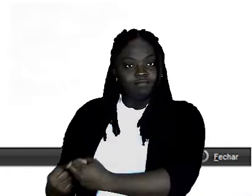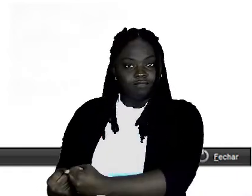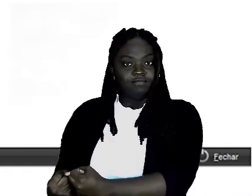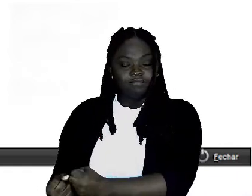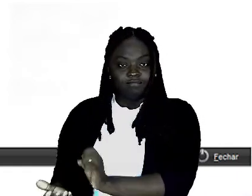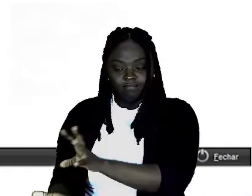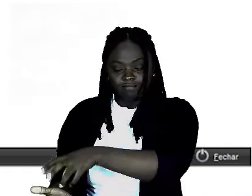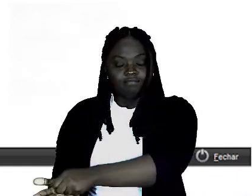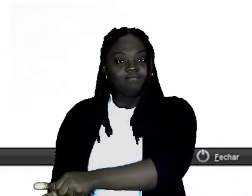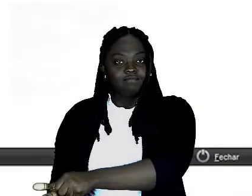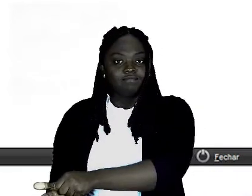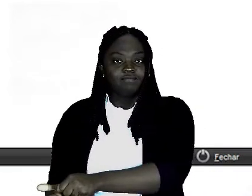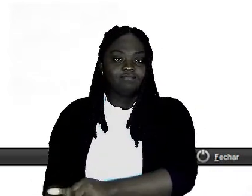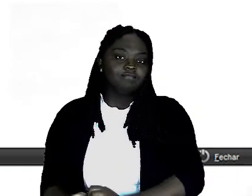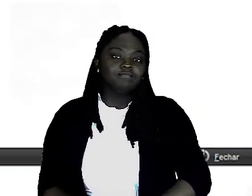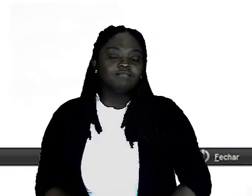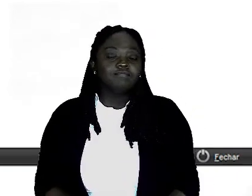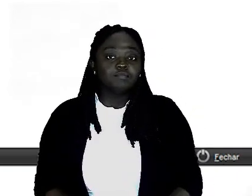tela.